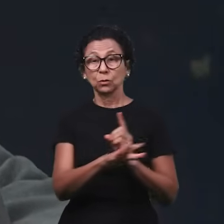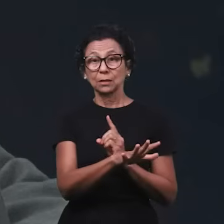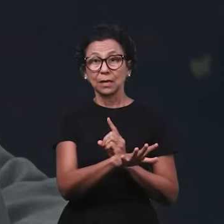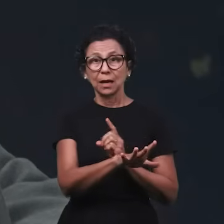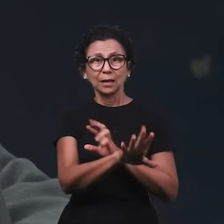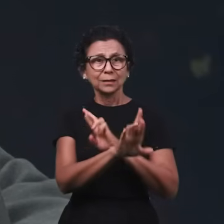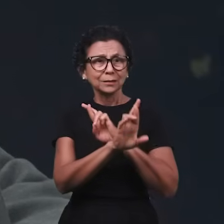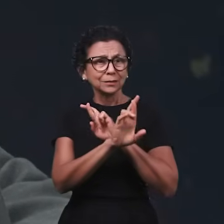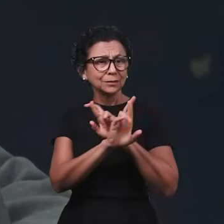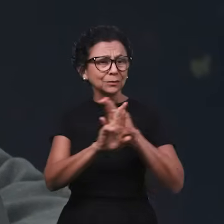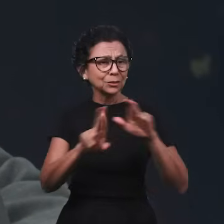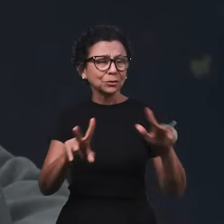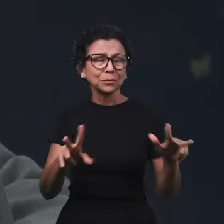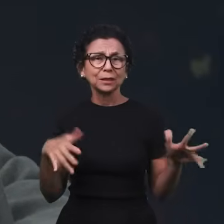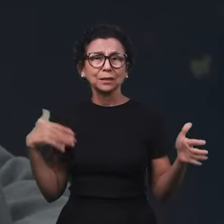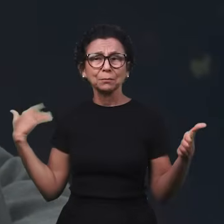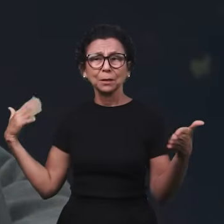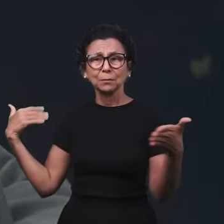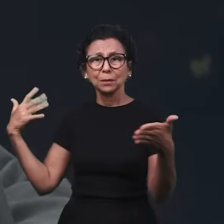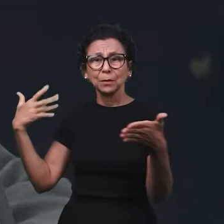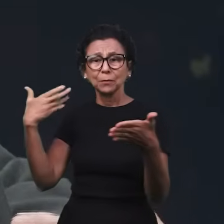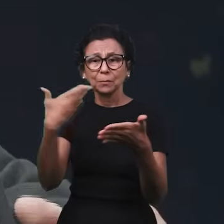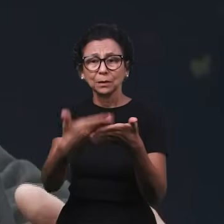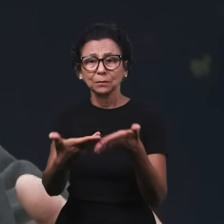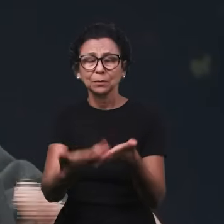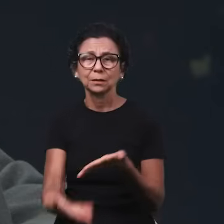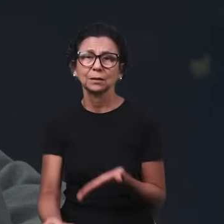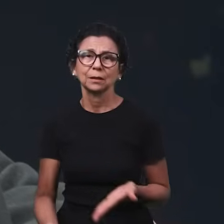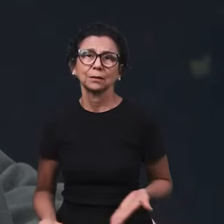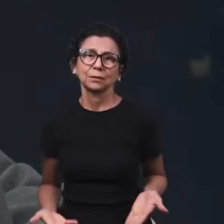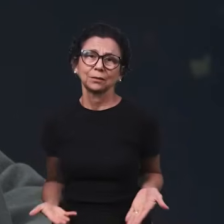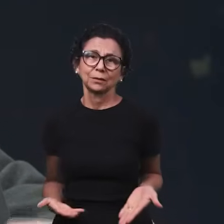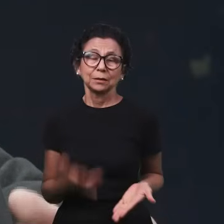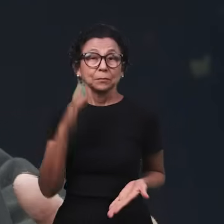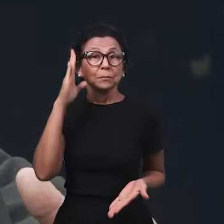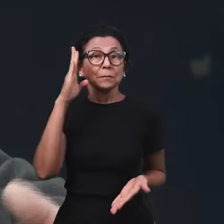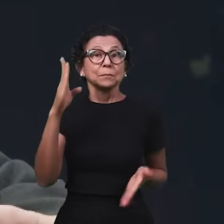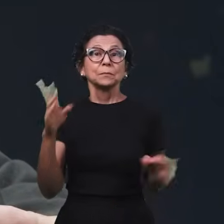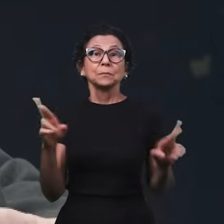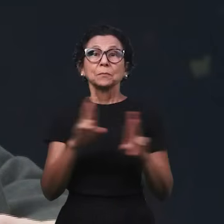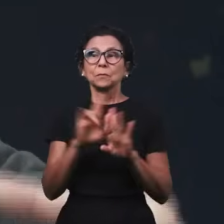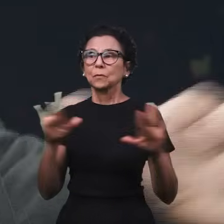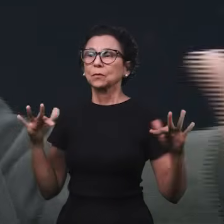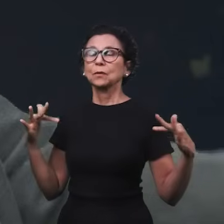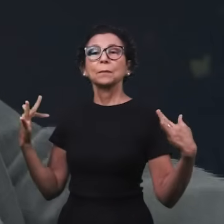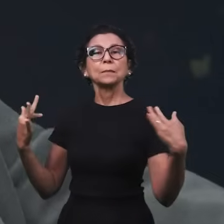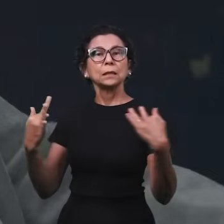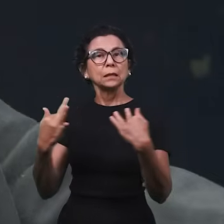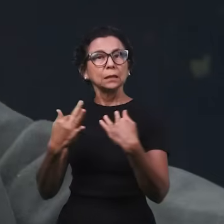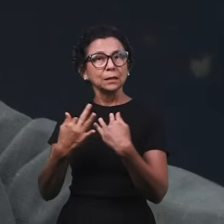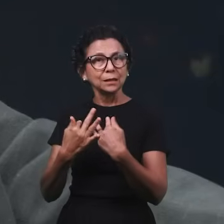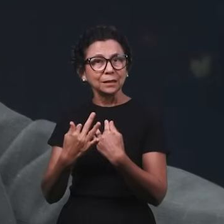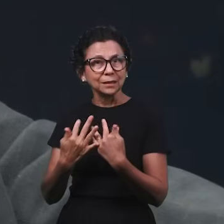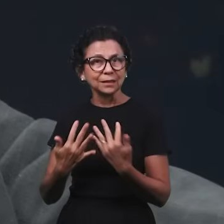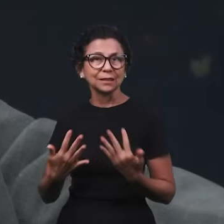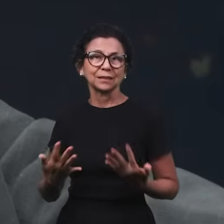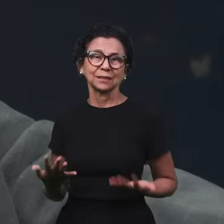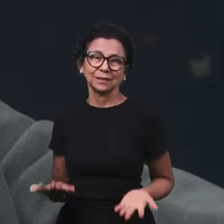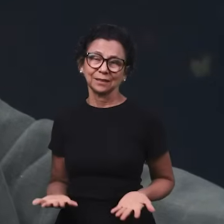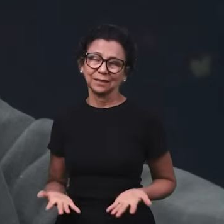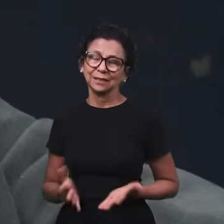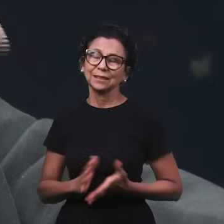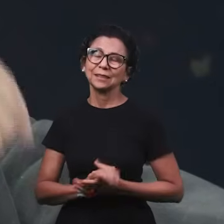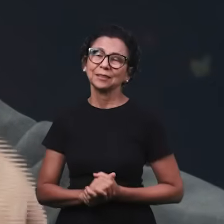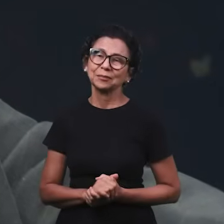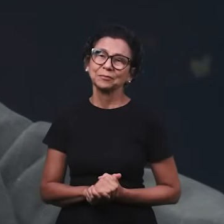se perdendo ao longo do tempo e principalmente um ataque muito grande contra a família, a desconstrução da família, que é